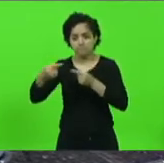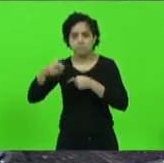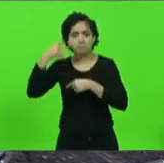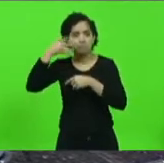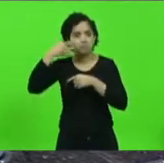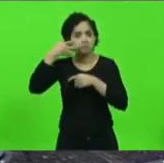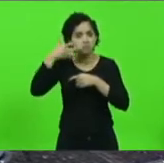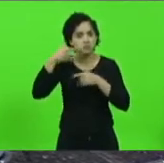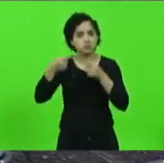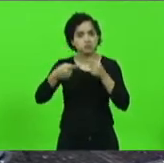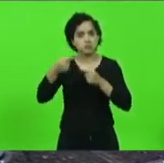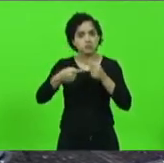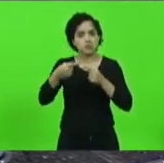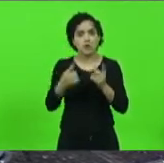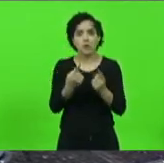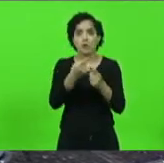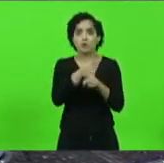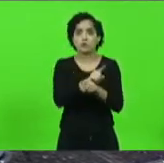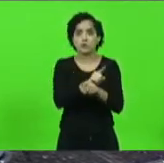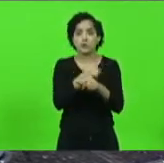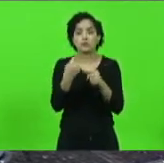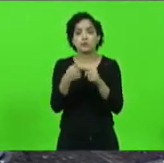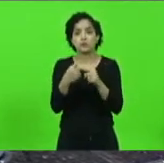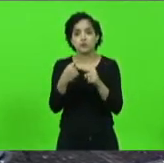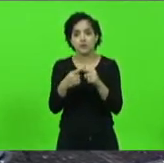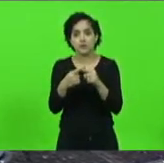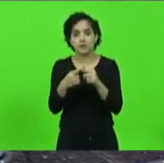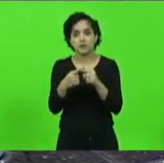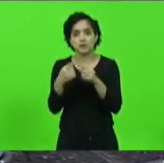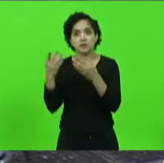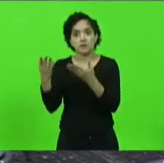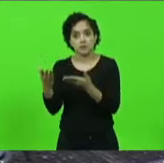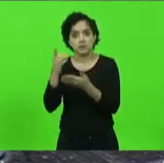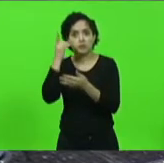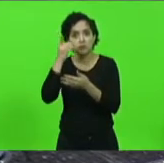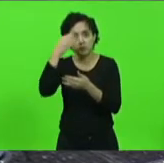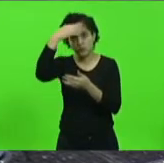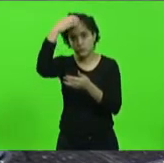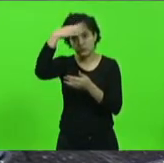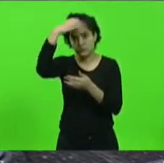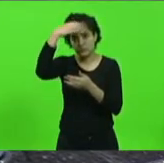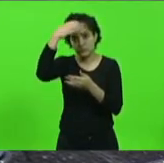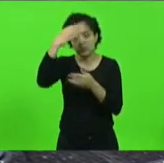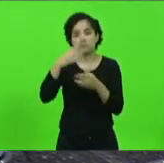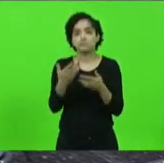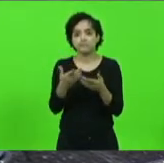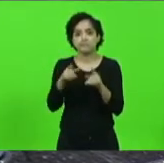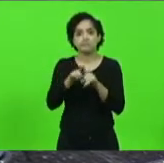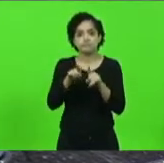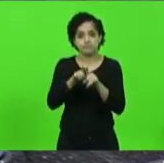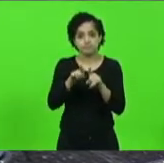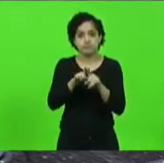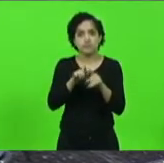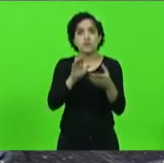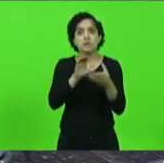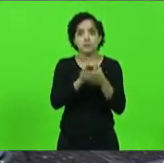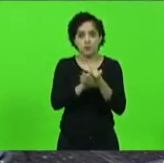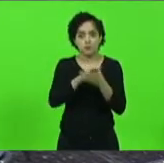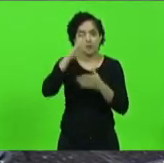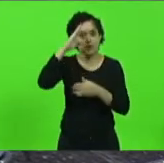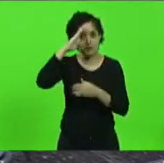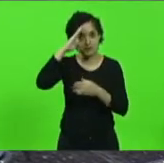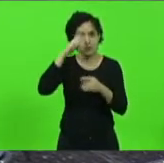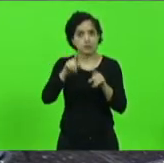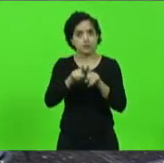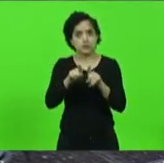eu vou me manifestar contrário. Por quê? O deputado Coronel Mocelinho é oficial, meu esposo também é. Meu marido é tenente. Eu